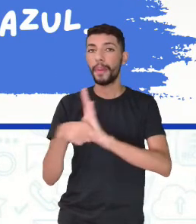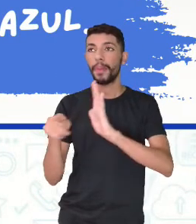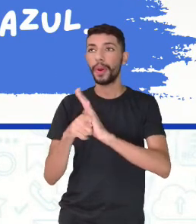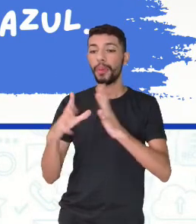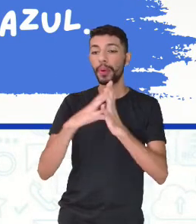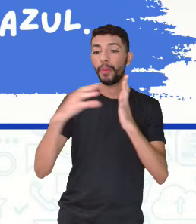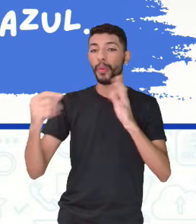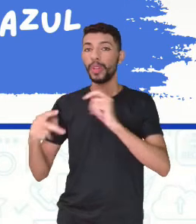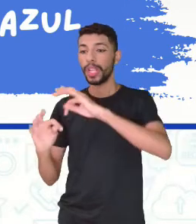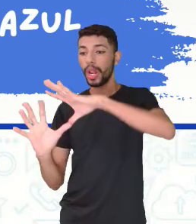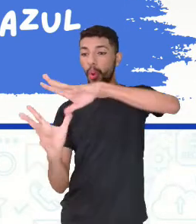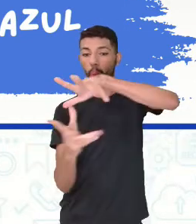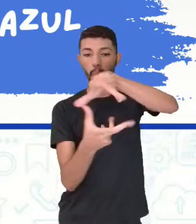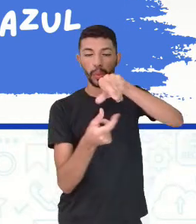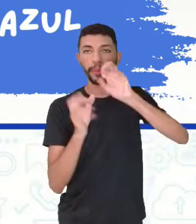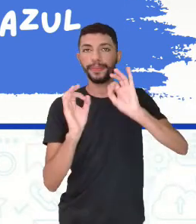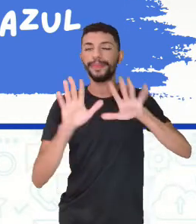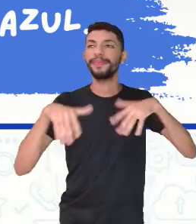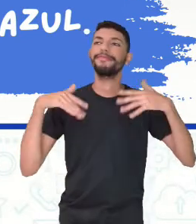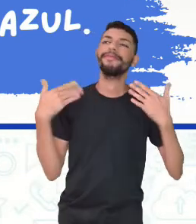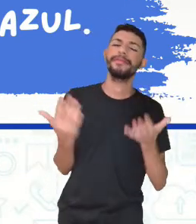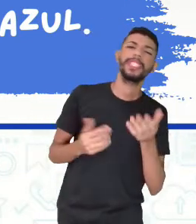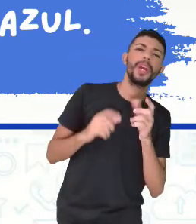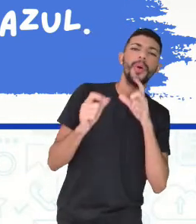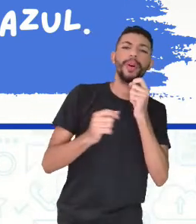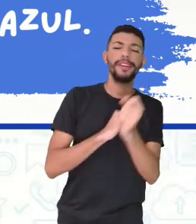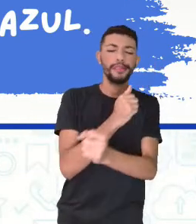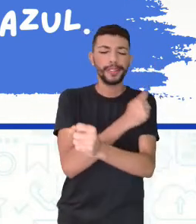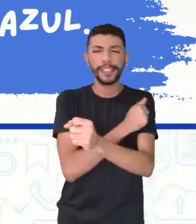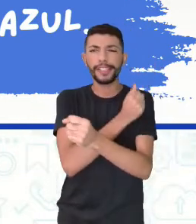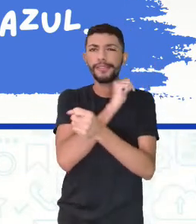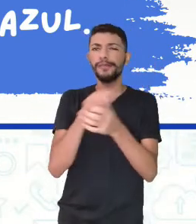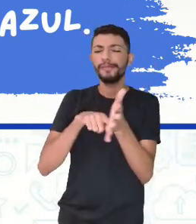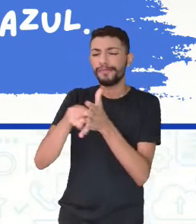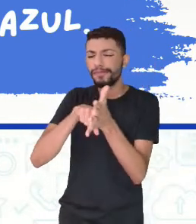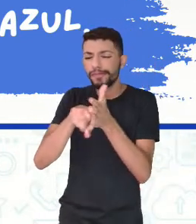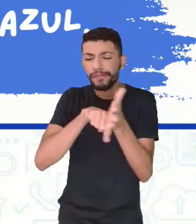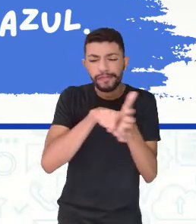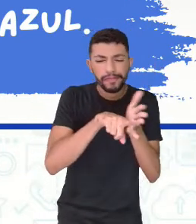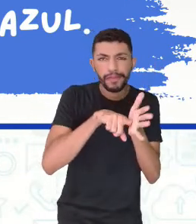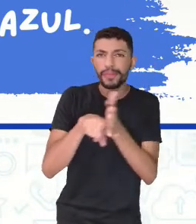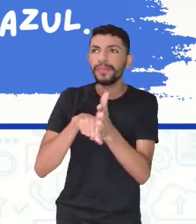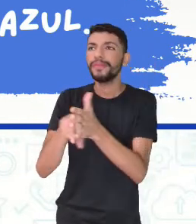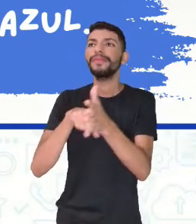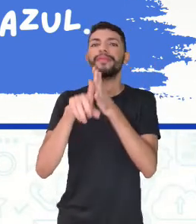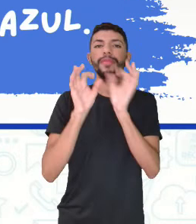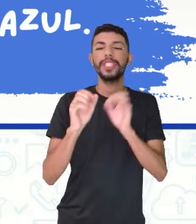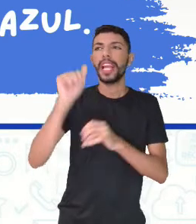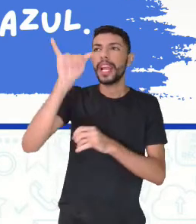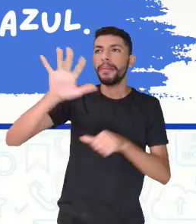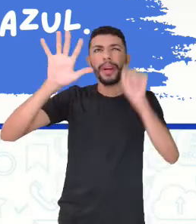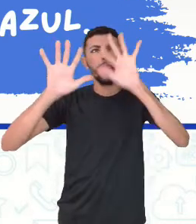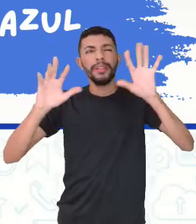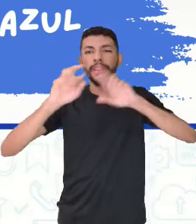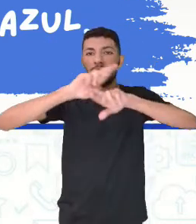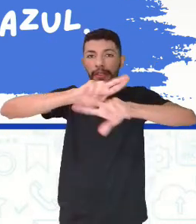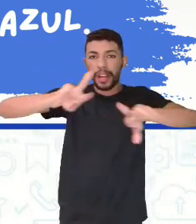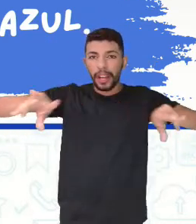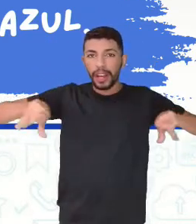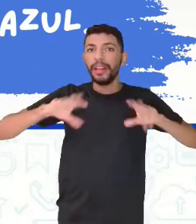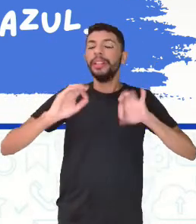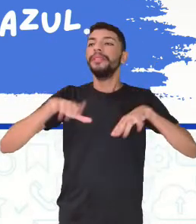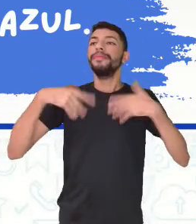interessante. Então, eles começaram a observar, né? Foram na internet e pesquisaram um monte de imagens, e aí